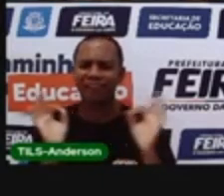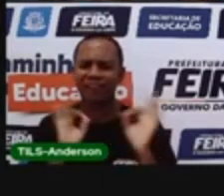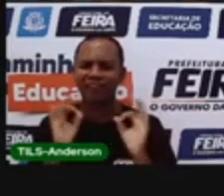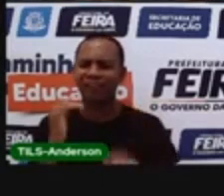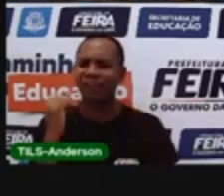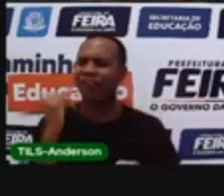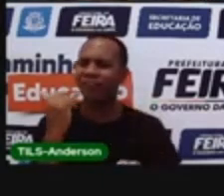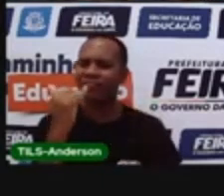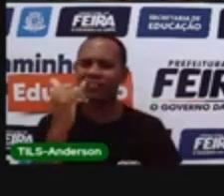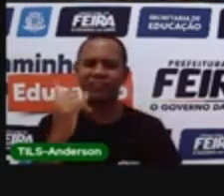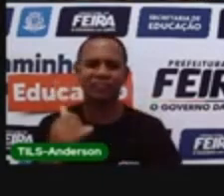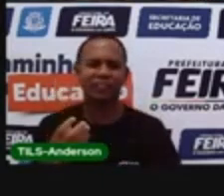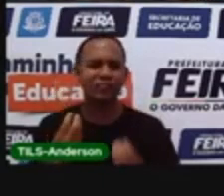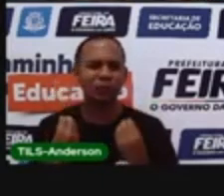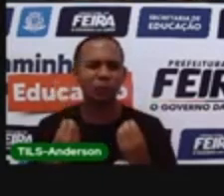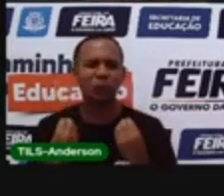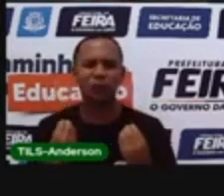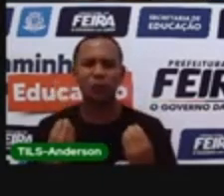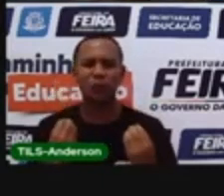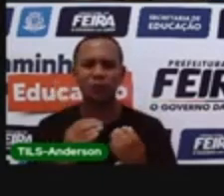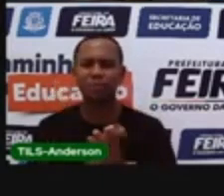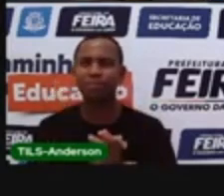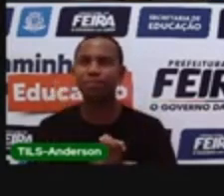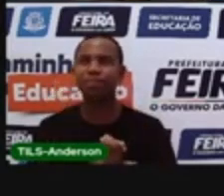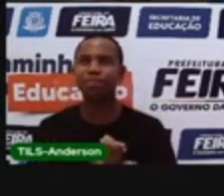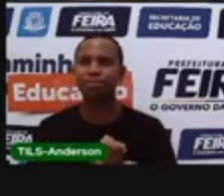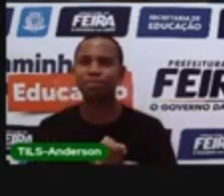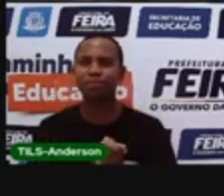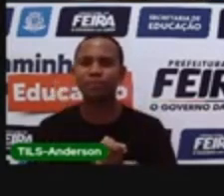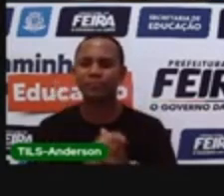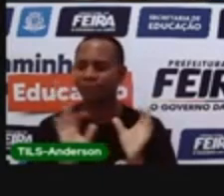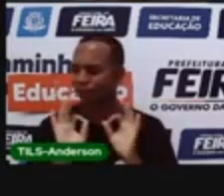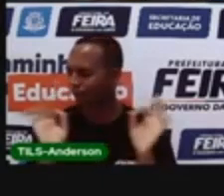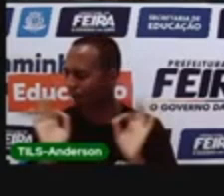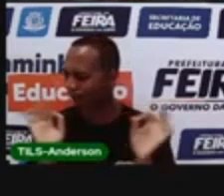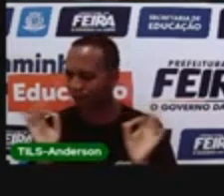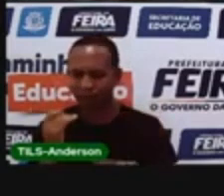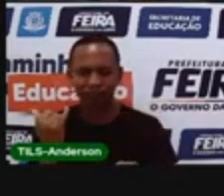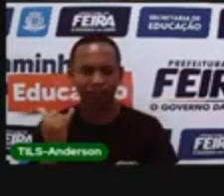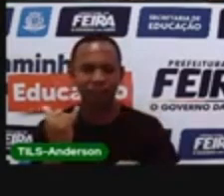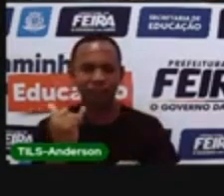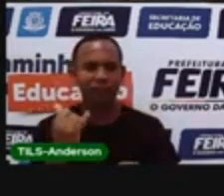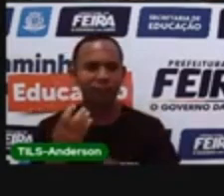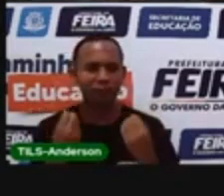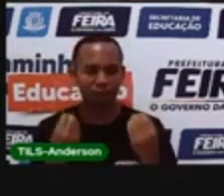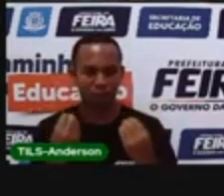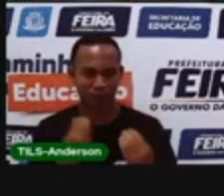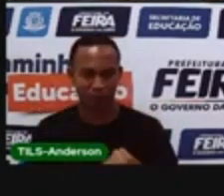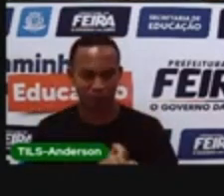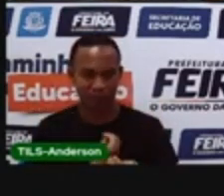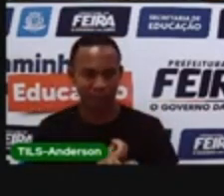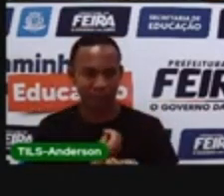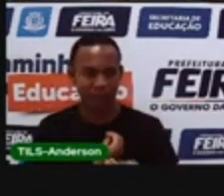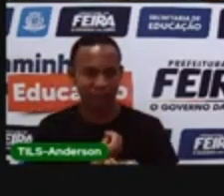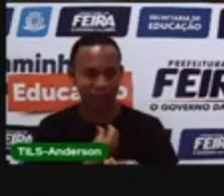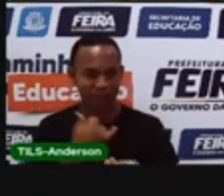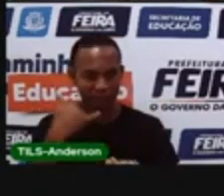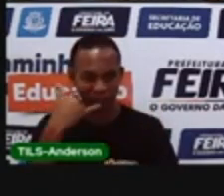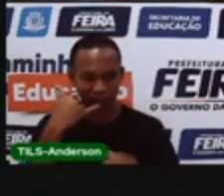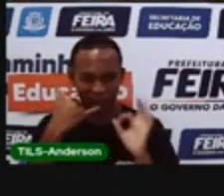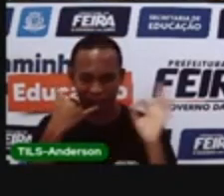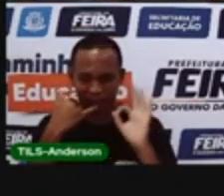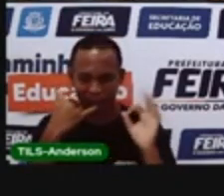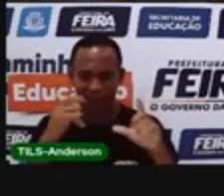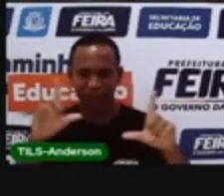e agora, o que é que eu posso fazer sem eletricidade? Sem telefone, sem